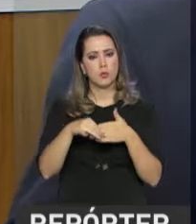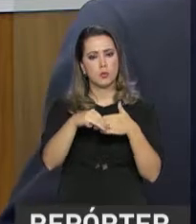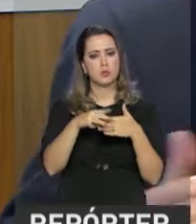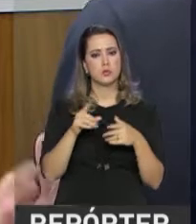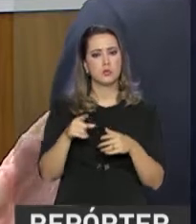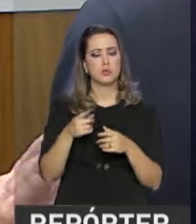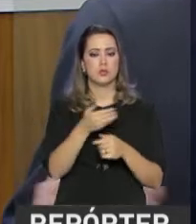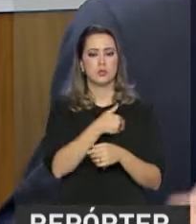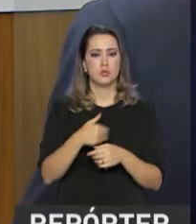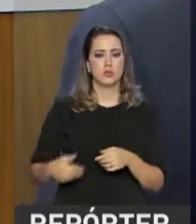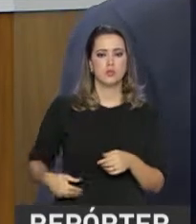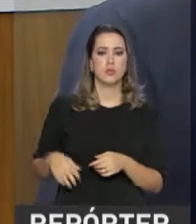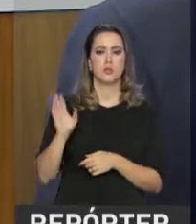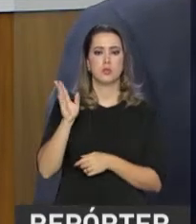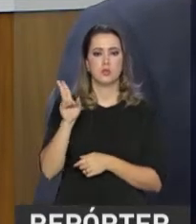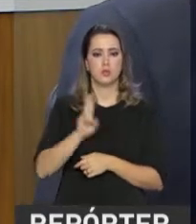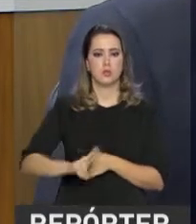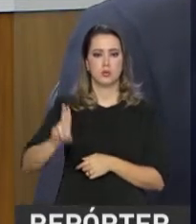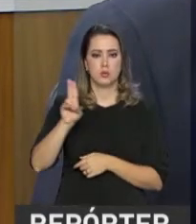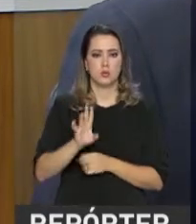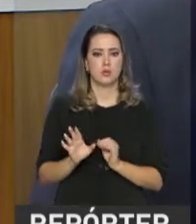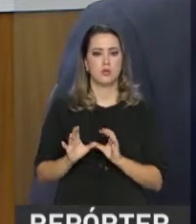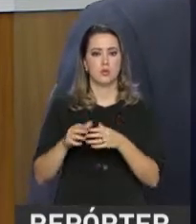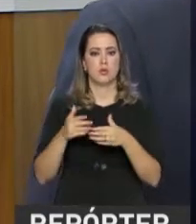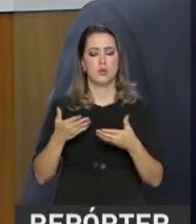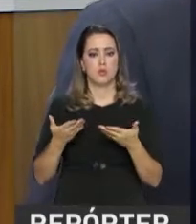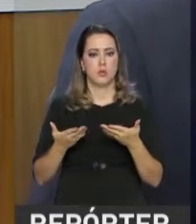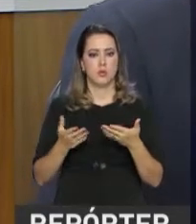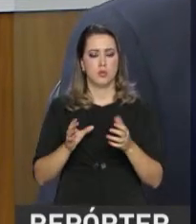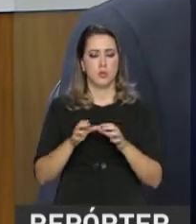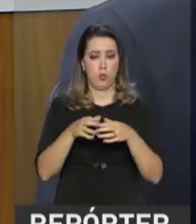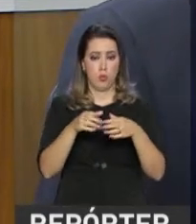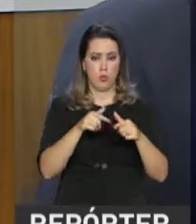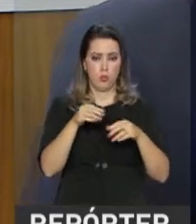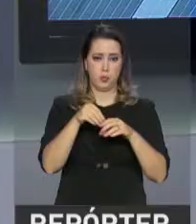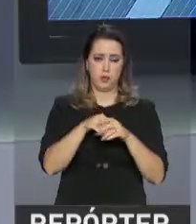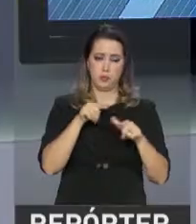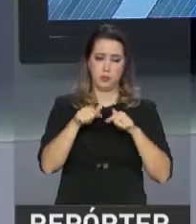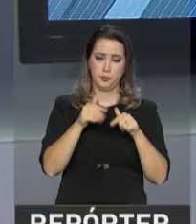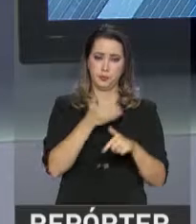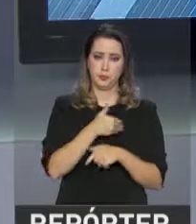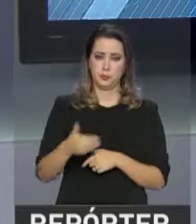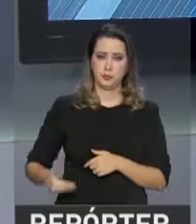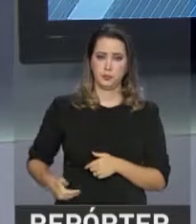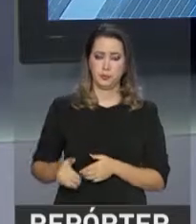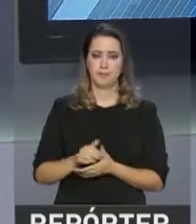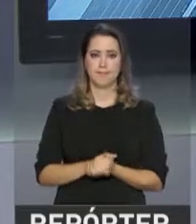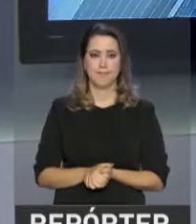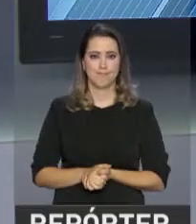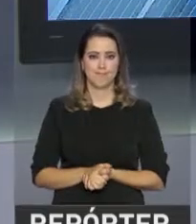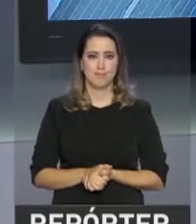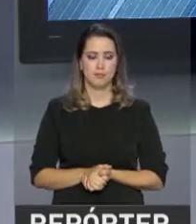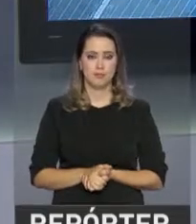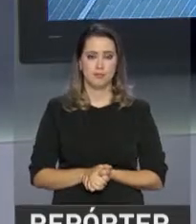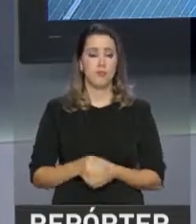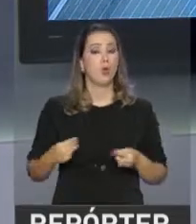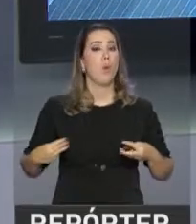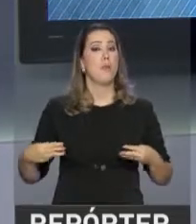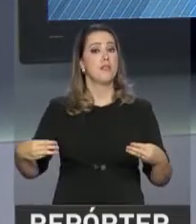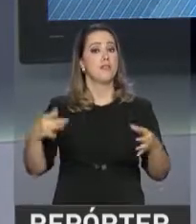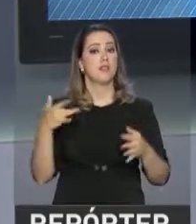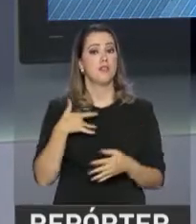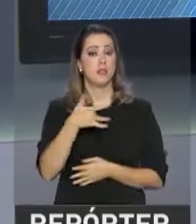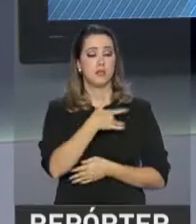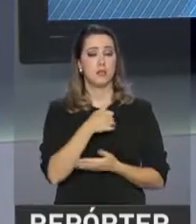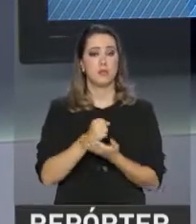governo uma vez que nós já ficamos para os servidores é em geral o ministério da saúde vai oferecer